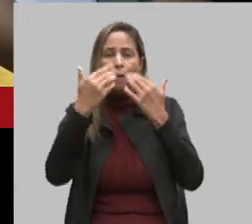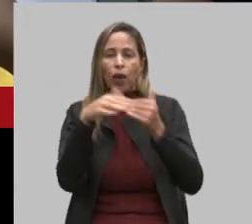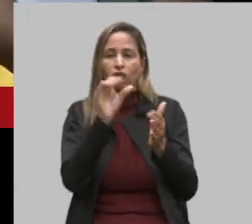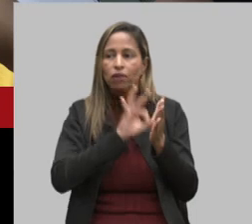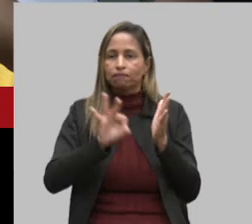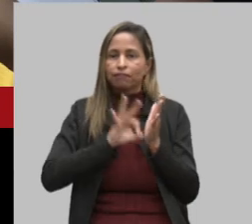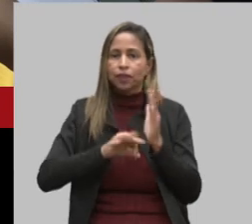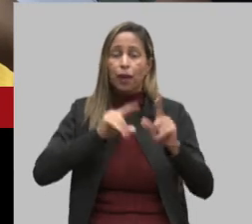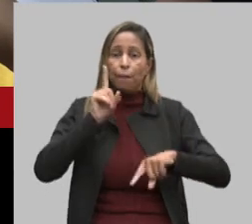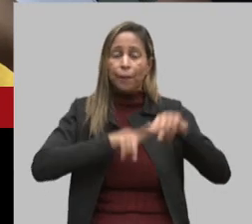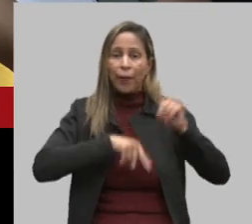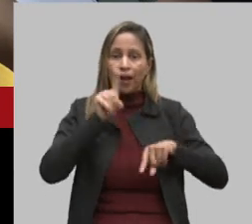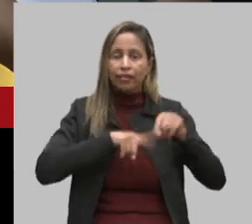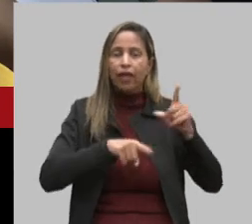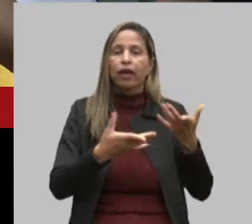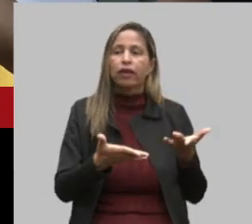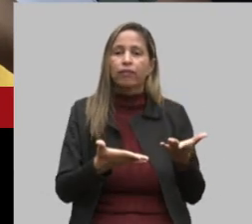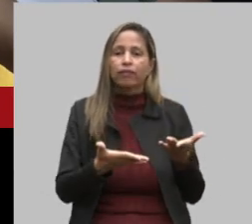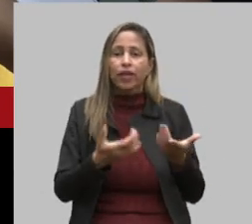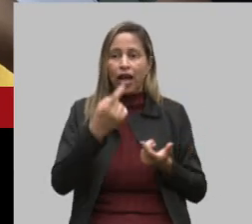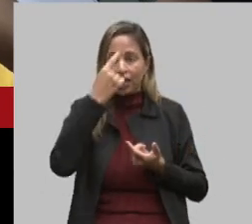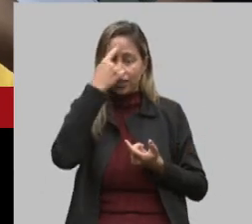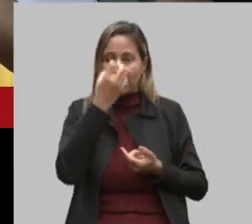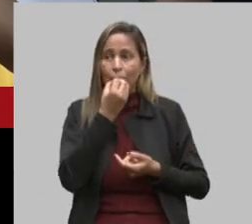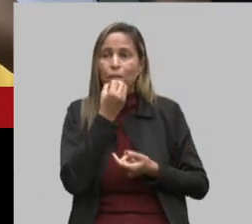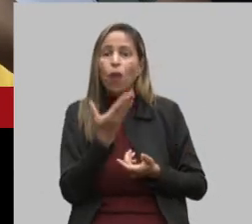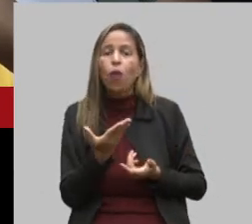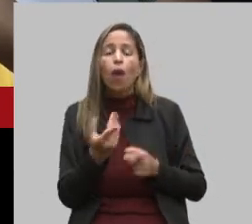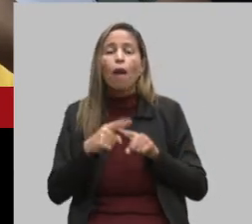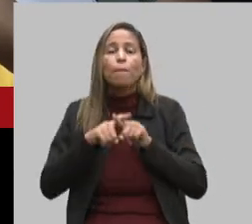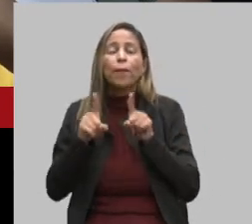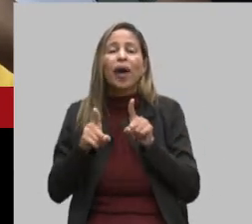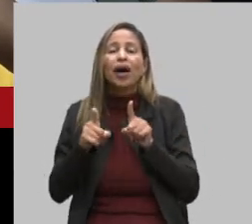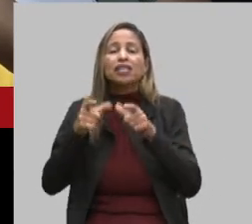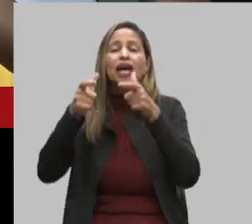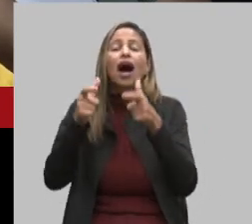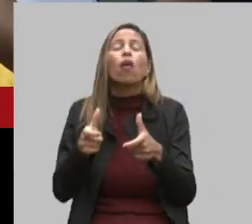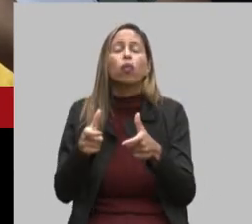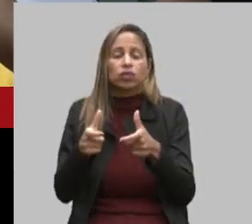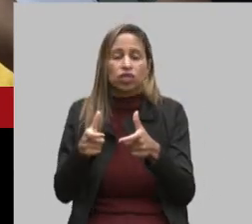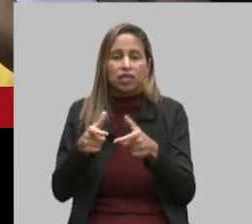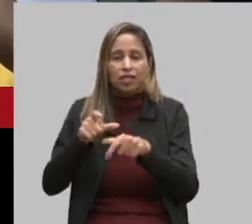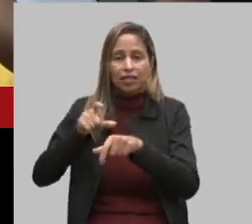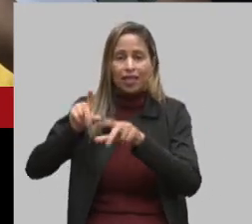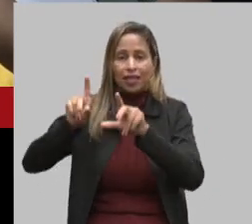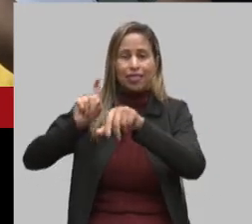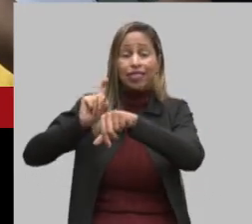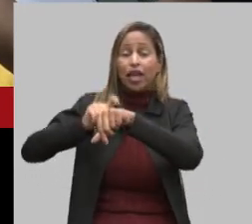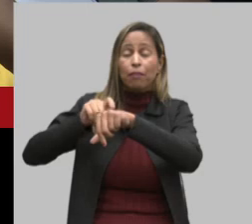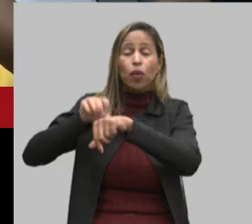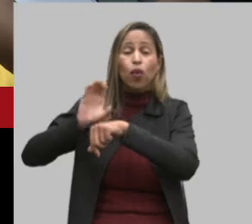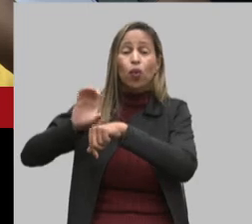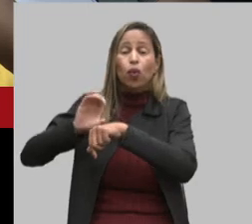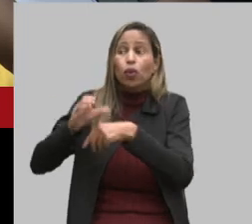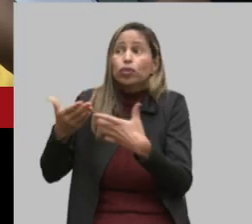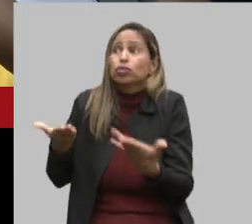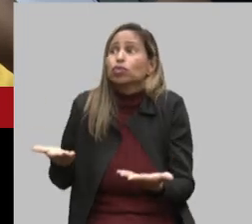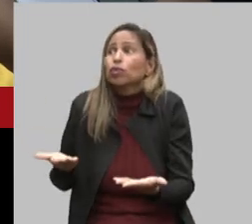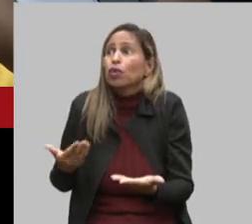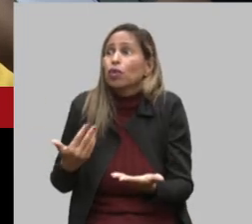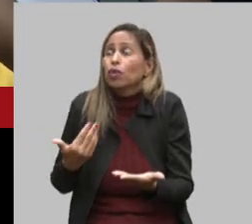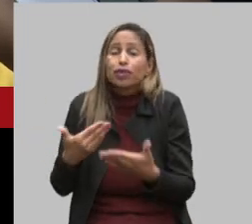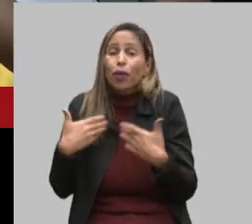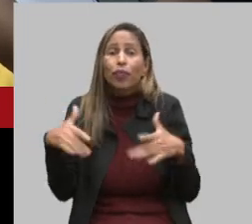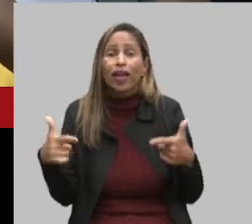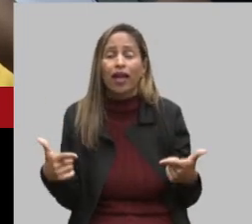tem matéria para criar a ideia boa mas aonde aonde que eles vão achar tempo para fazer curso não tem tempo Professor